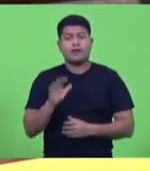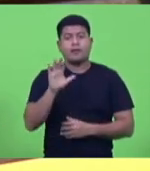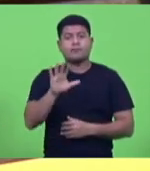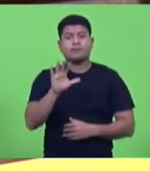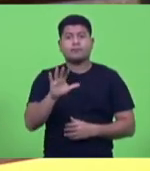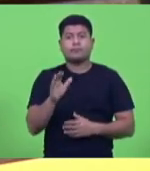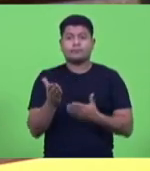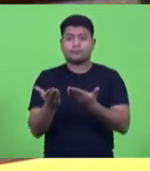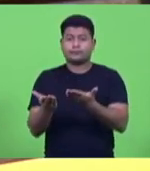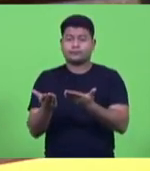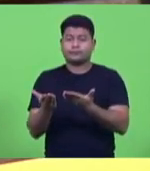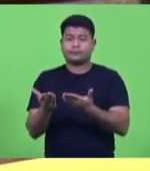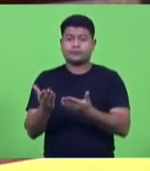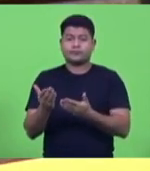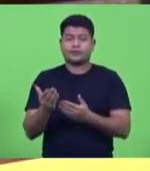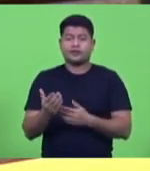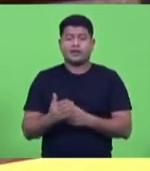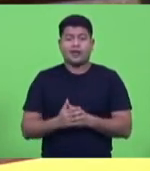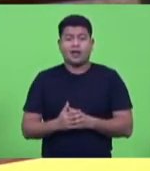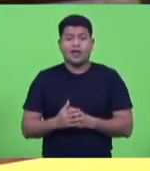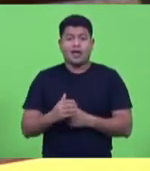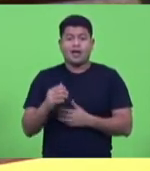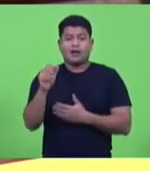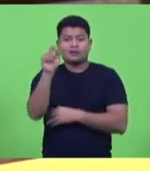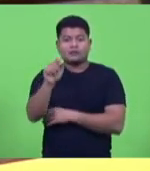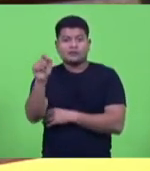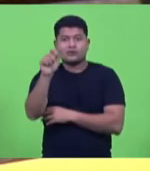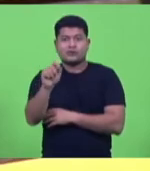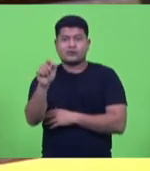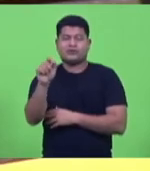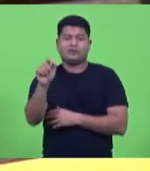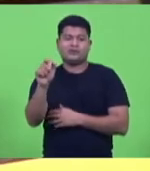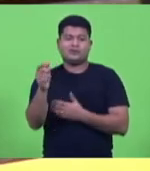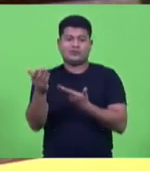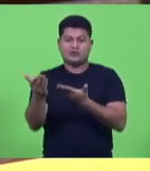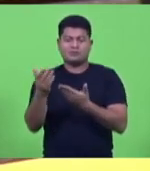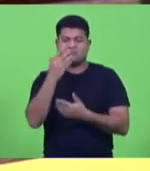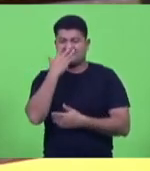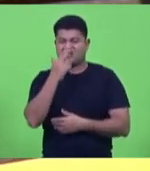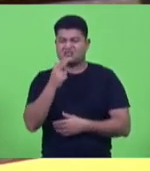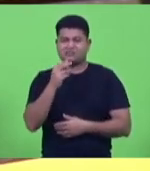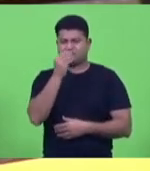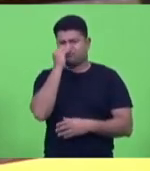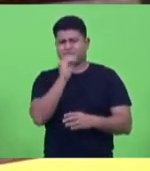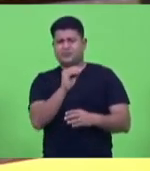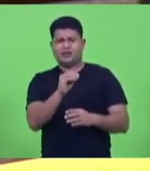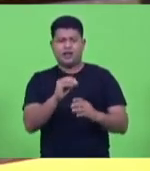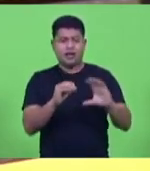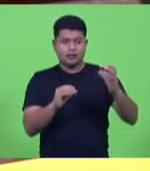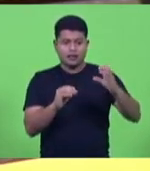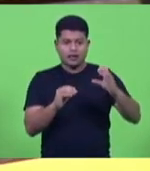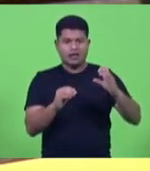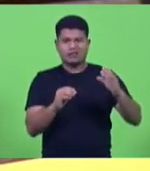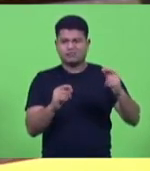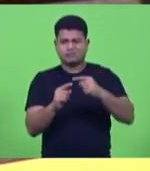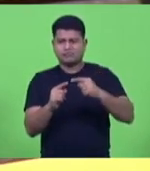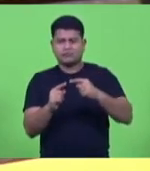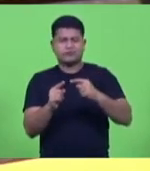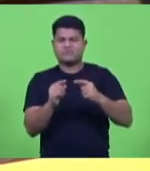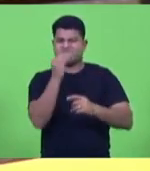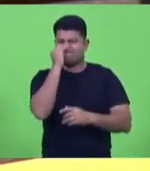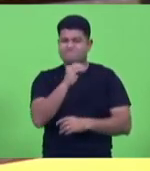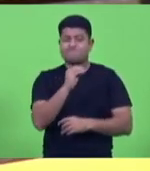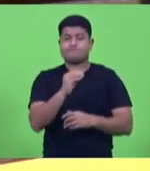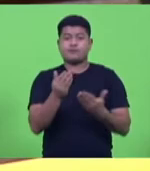essa Associação de Pais e Professores ignora a parte da ciência que fala sobre isso, de que as aulas deveriam voltar, de que as